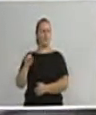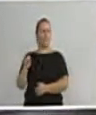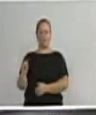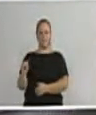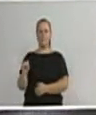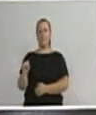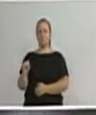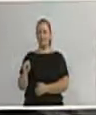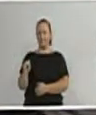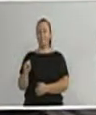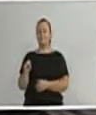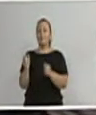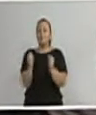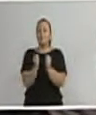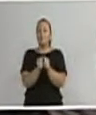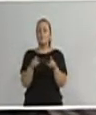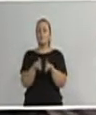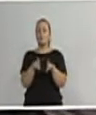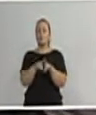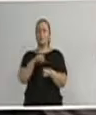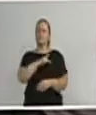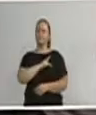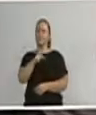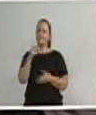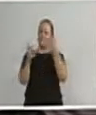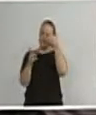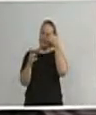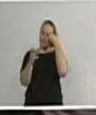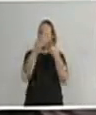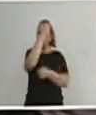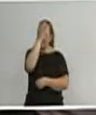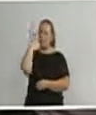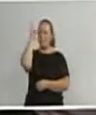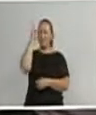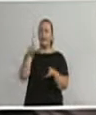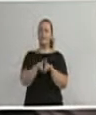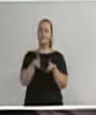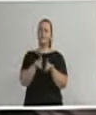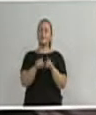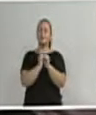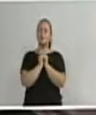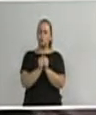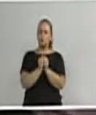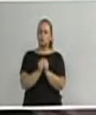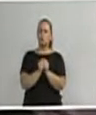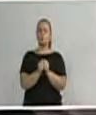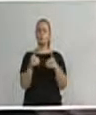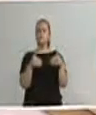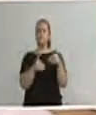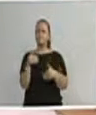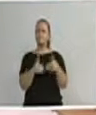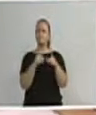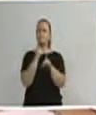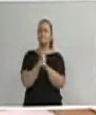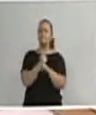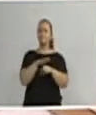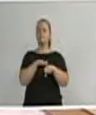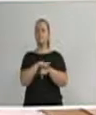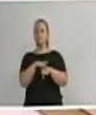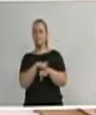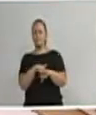Olivo, e juntamente com o presidente desta casa, nós estivemos lá participando desse encontro, até porque nós, nesta